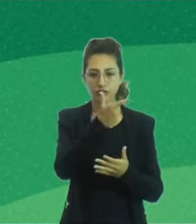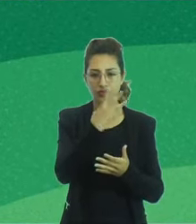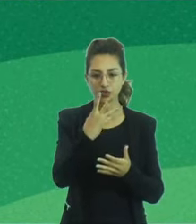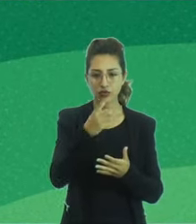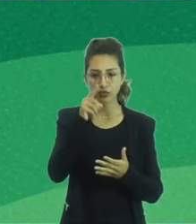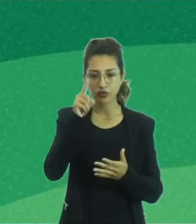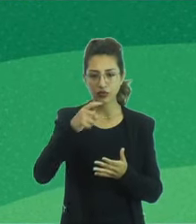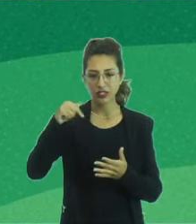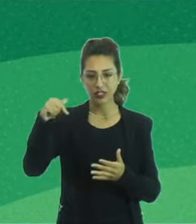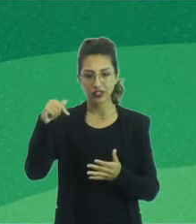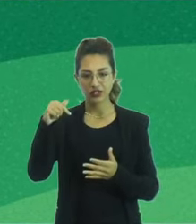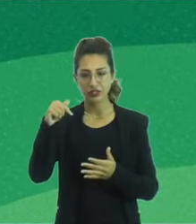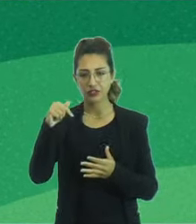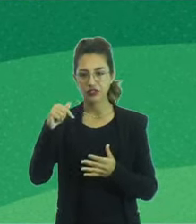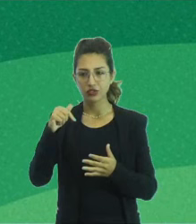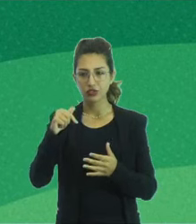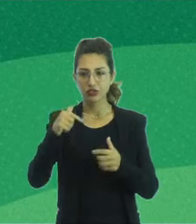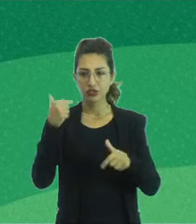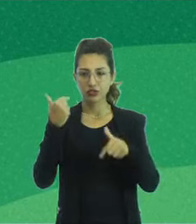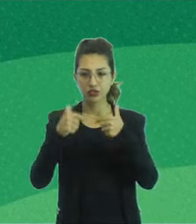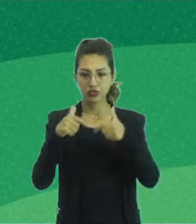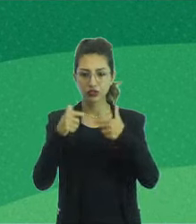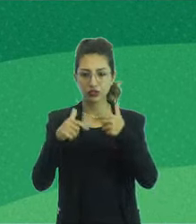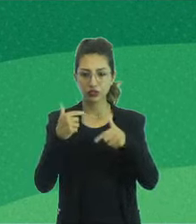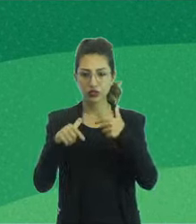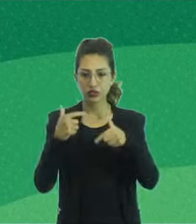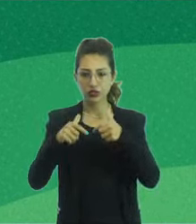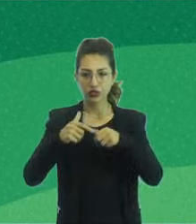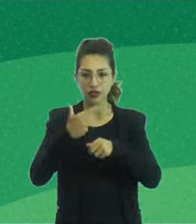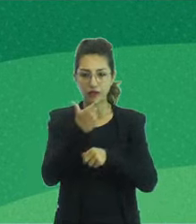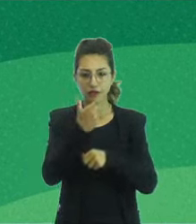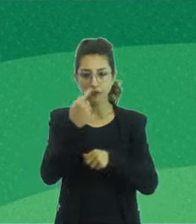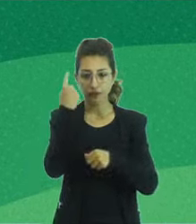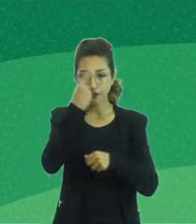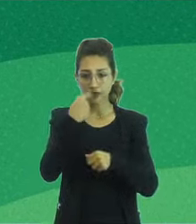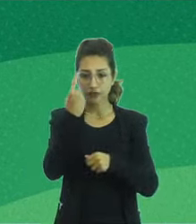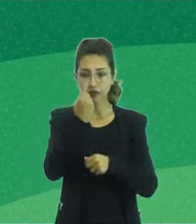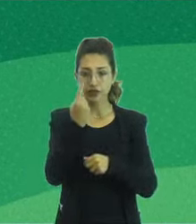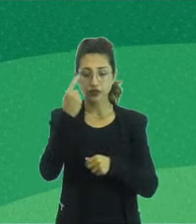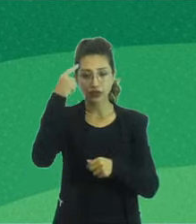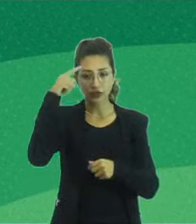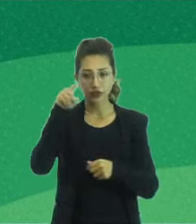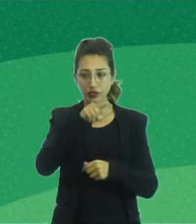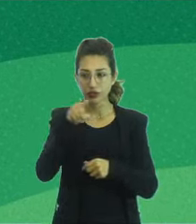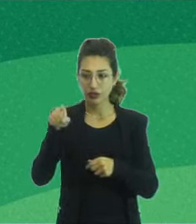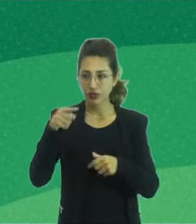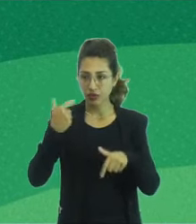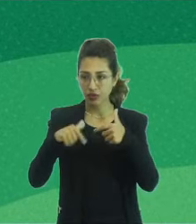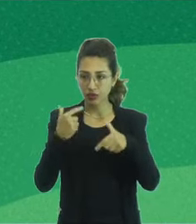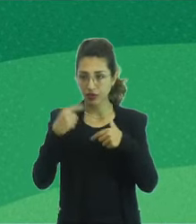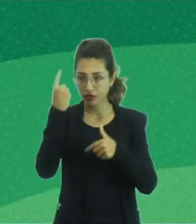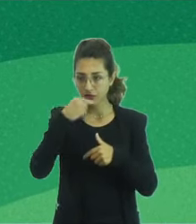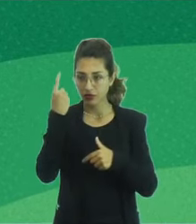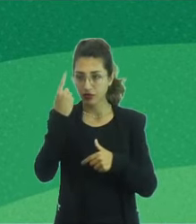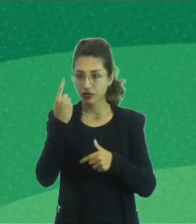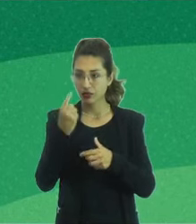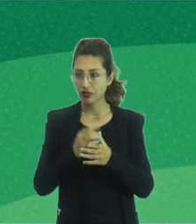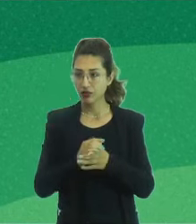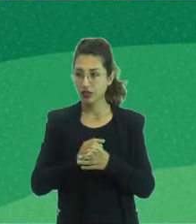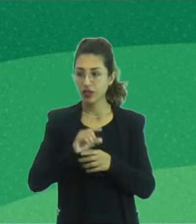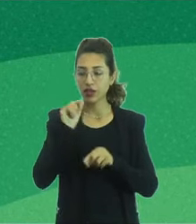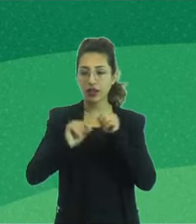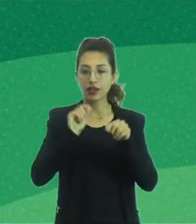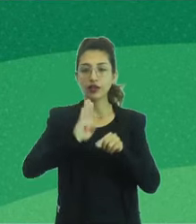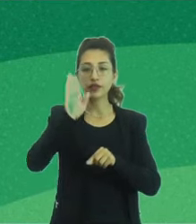24 por 7 quem trampa 24 horas do dia pode levantar a manter Não vou julgar ninguém não